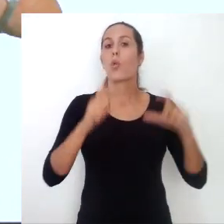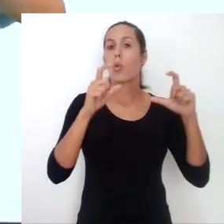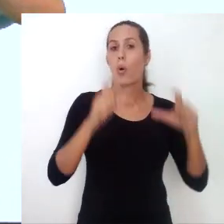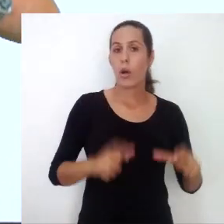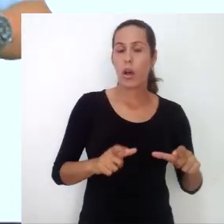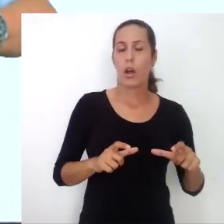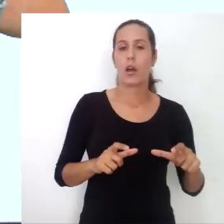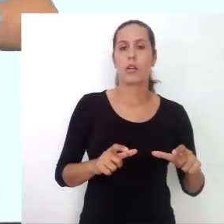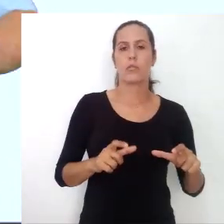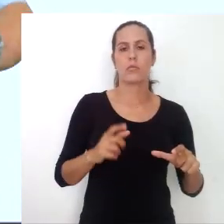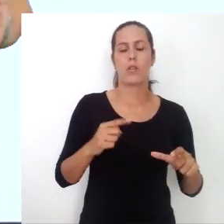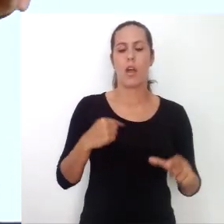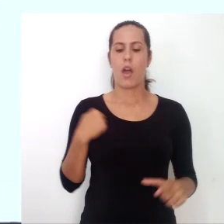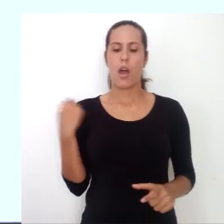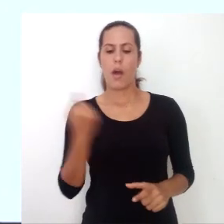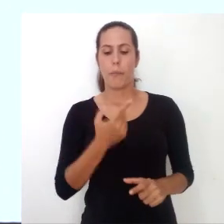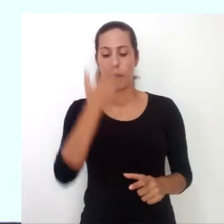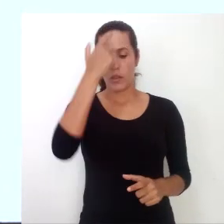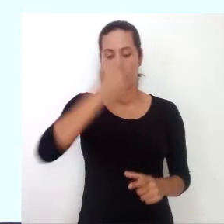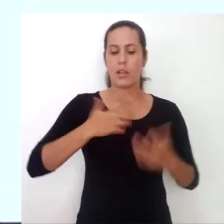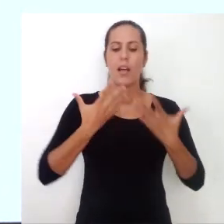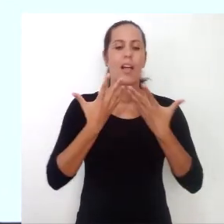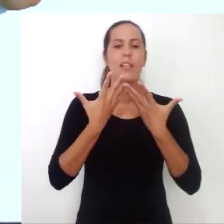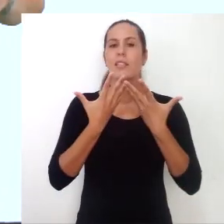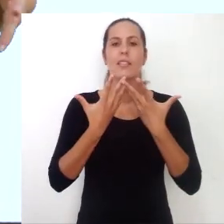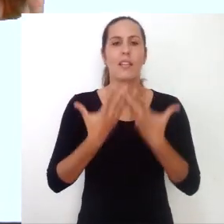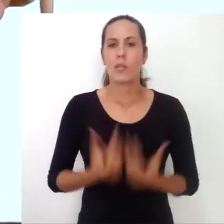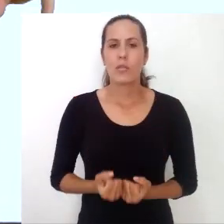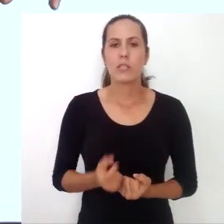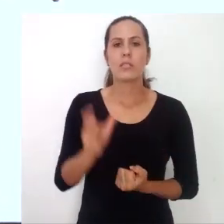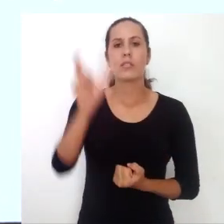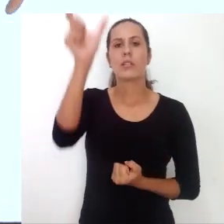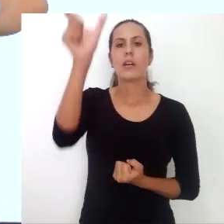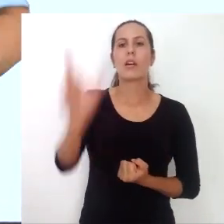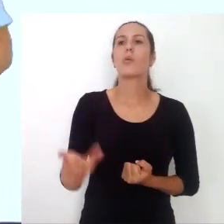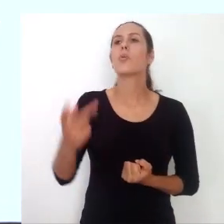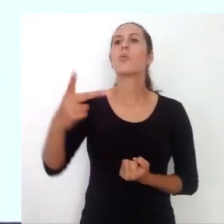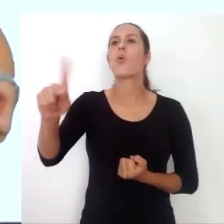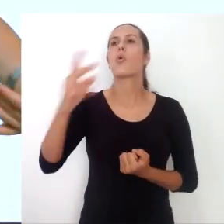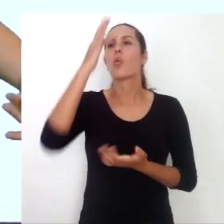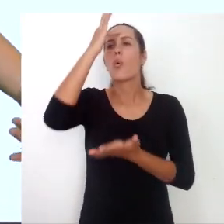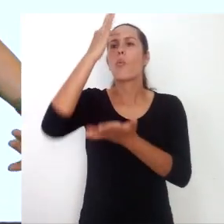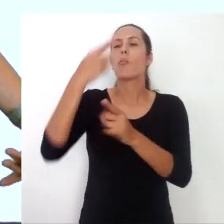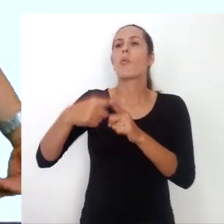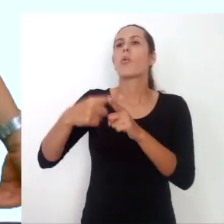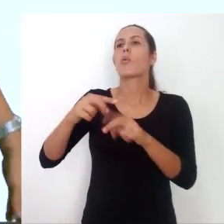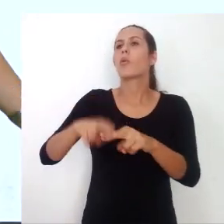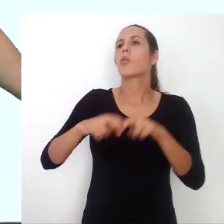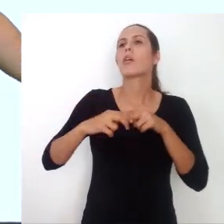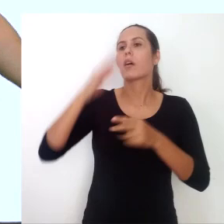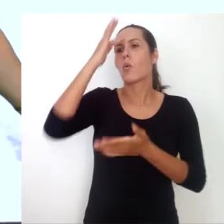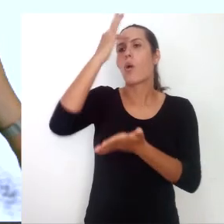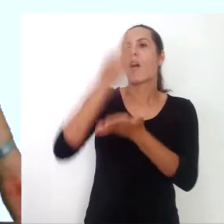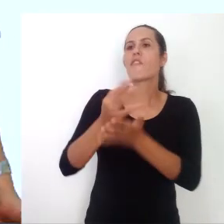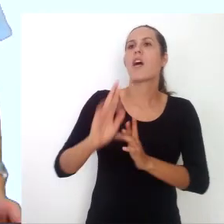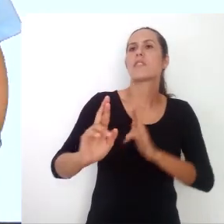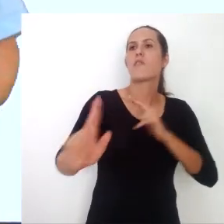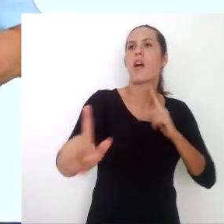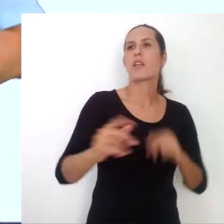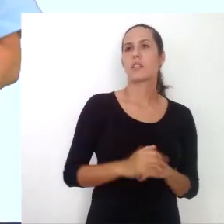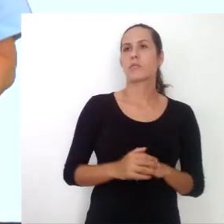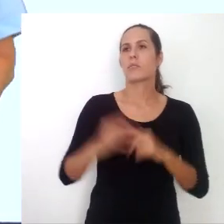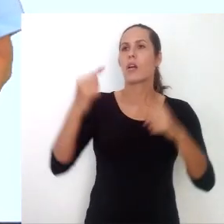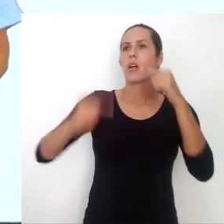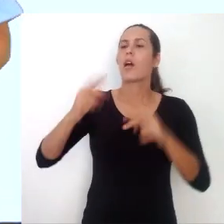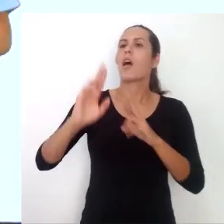pessoa, do local, não aceitar o outro, os outros, certo? Por eles professarem uma fé diferente